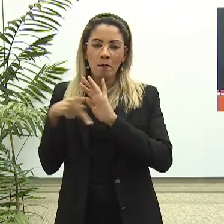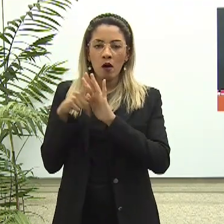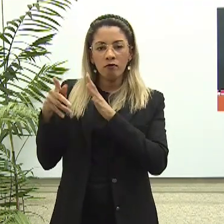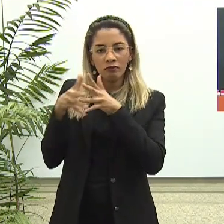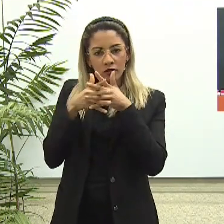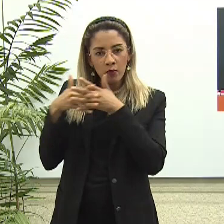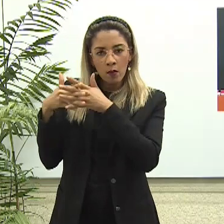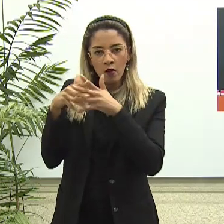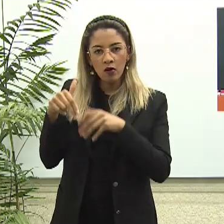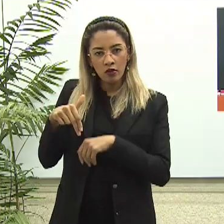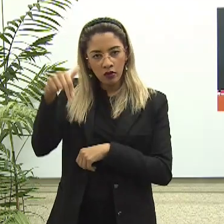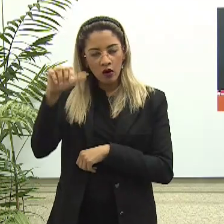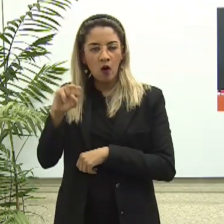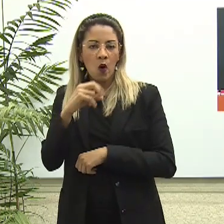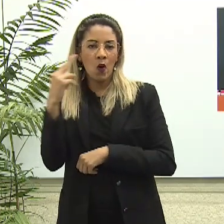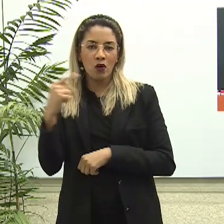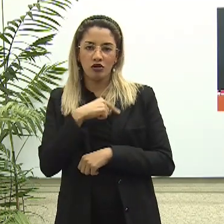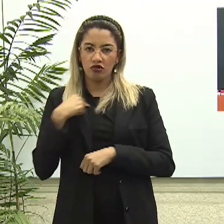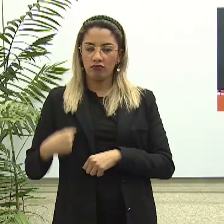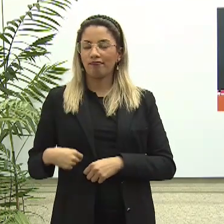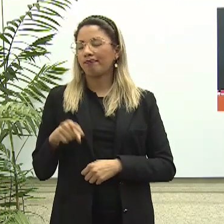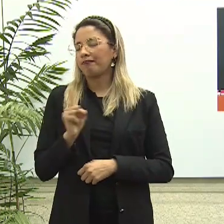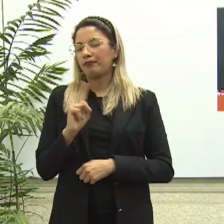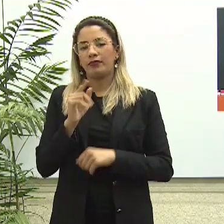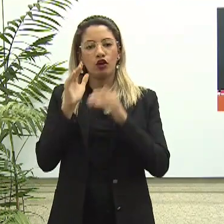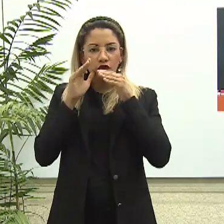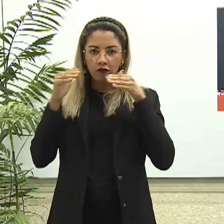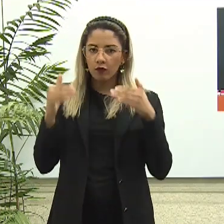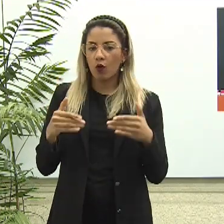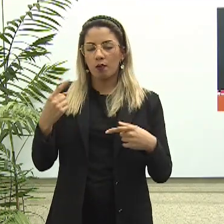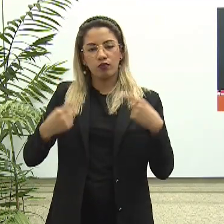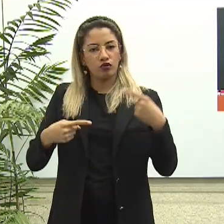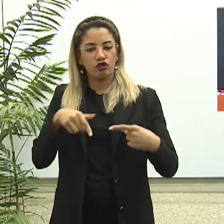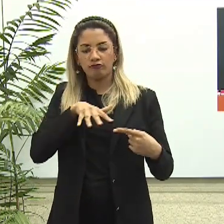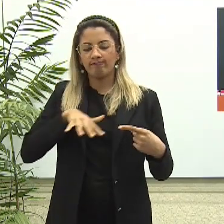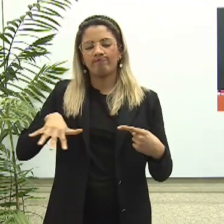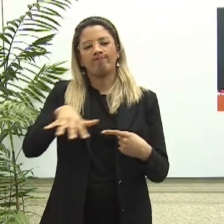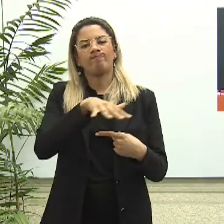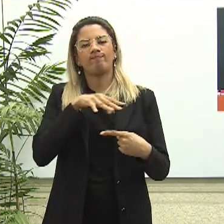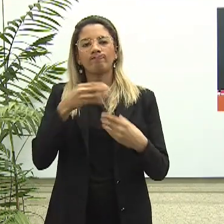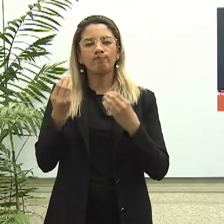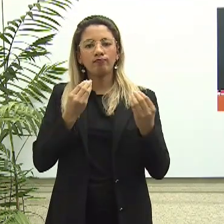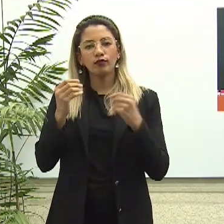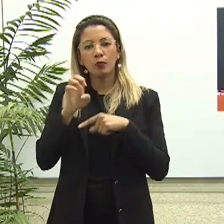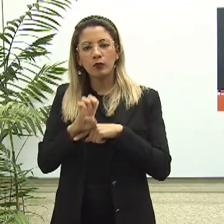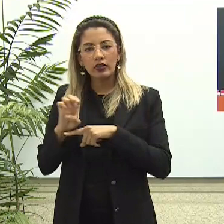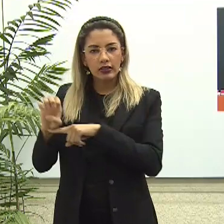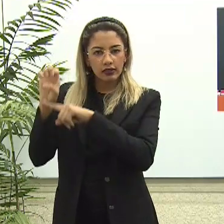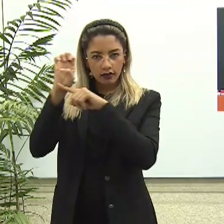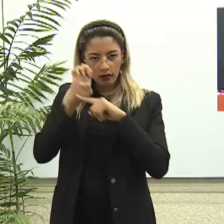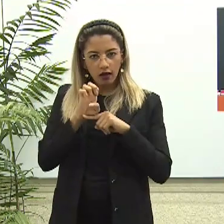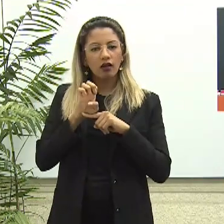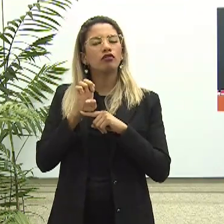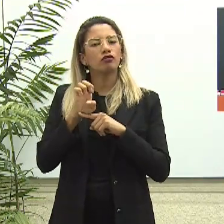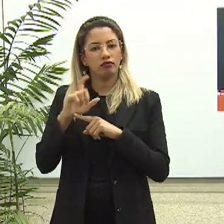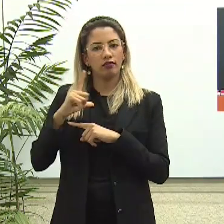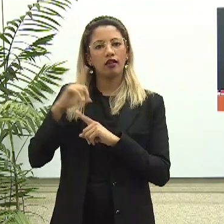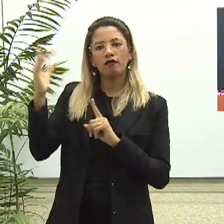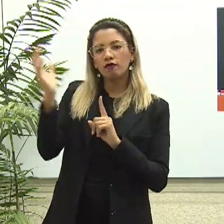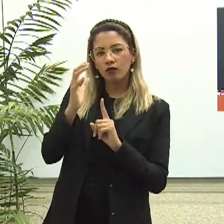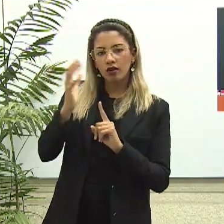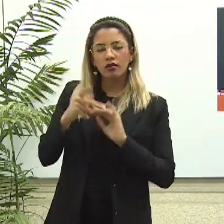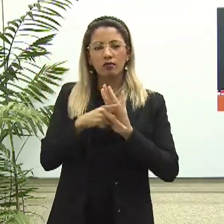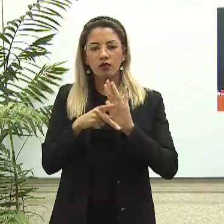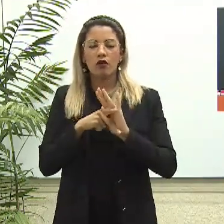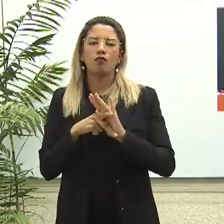chineses vem de política vem de interferência do estado para organizar tecnologias e para quem